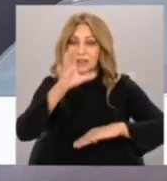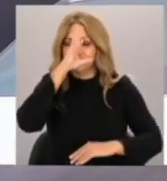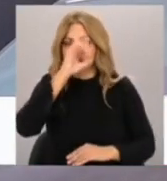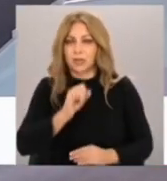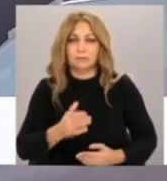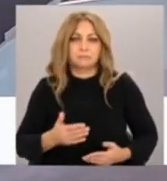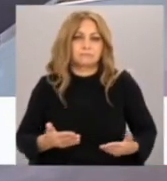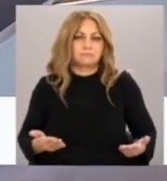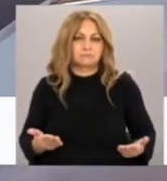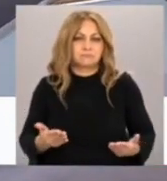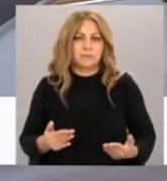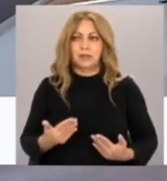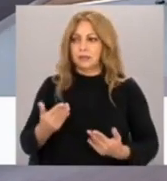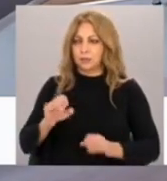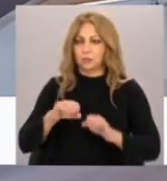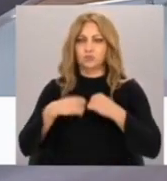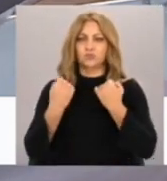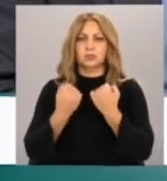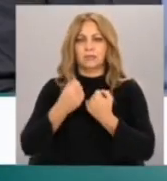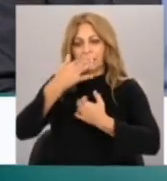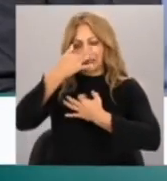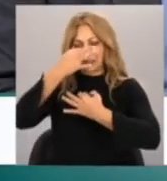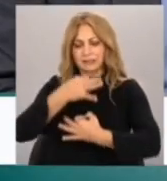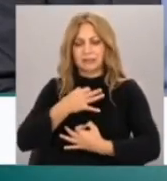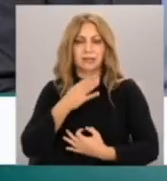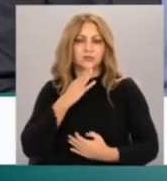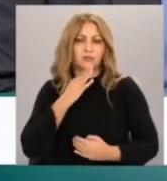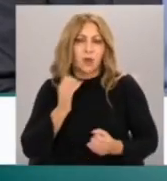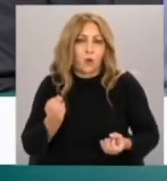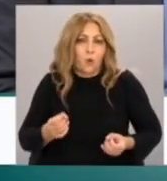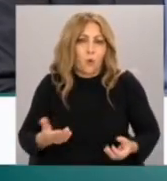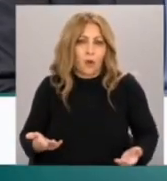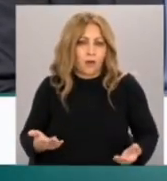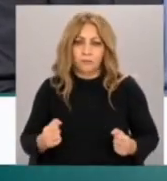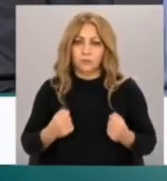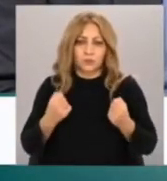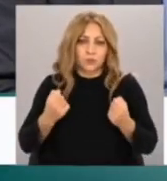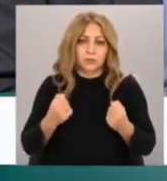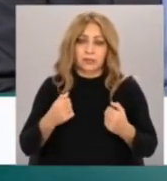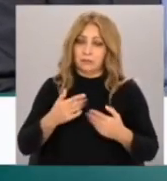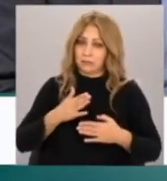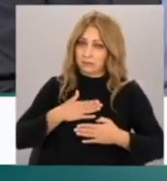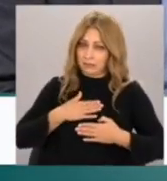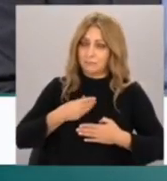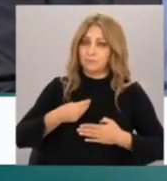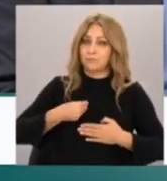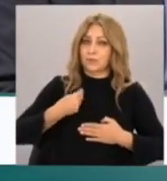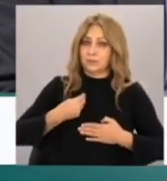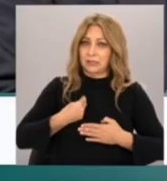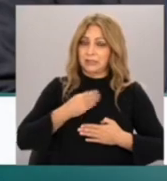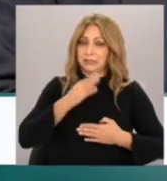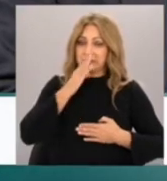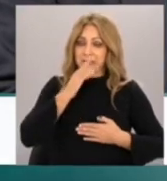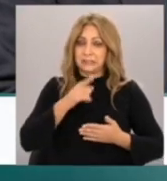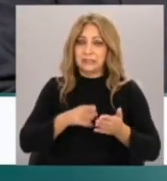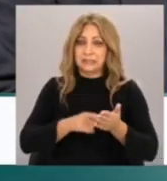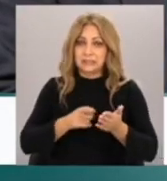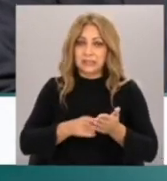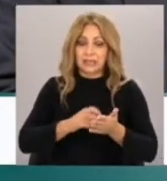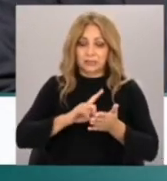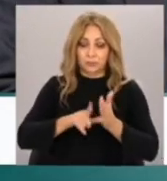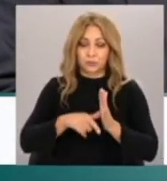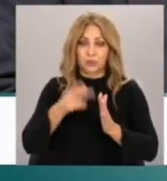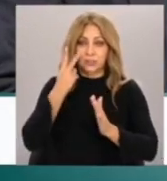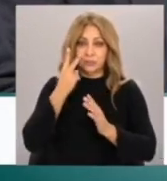dignidade humana que uma sociedade desenvolvida e digna pode ter E isto é que me preocupa Por enquanto não tivermos estas necessidades destes